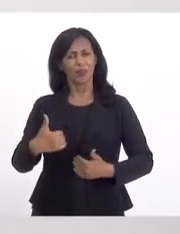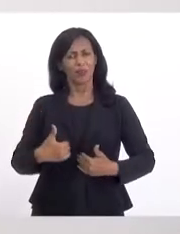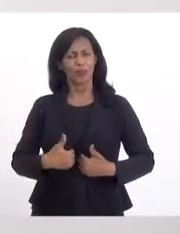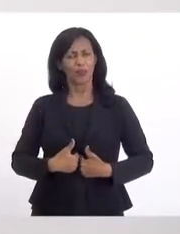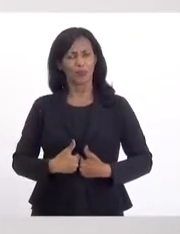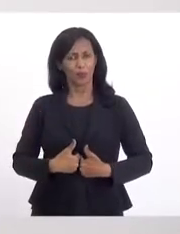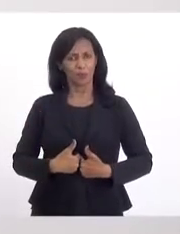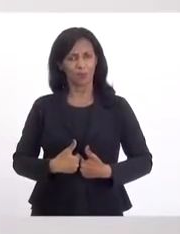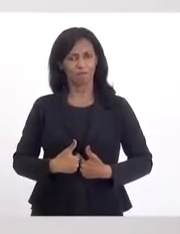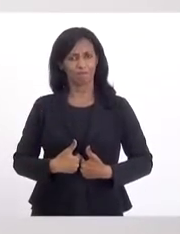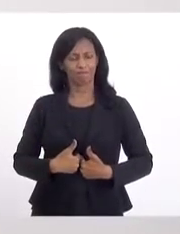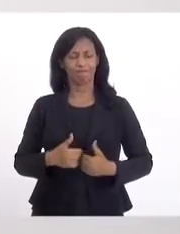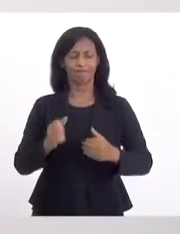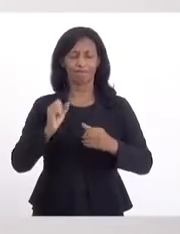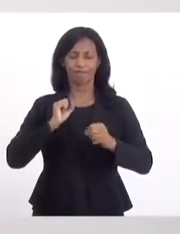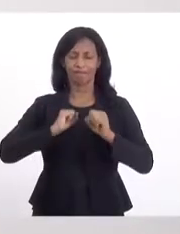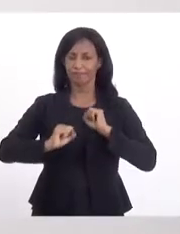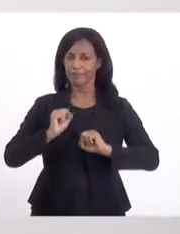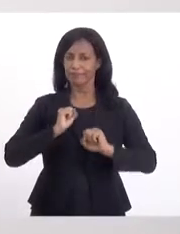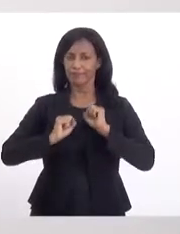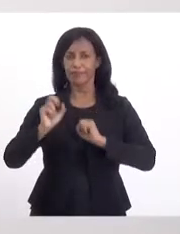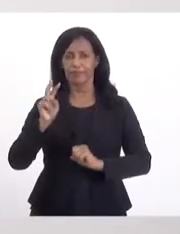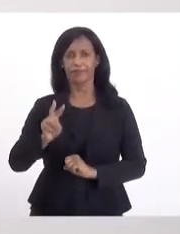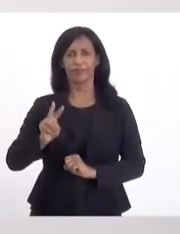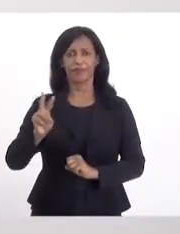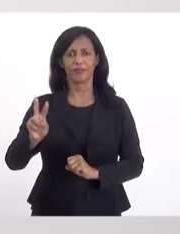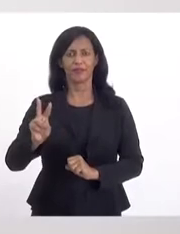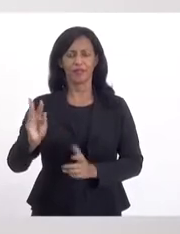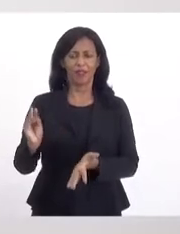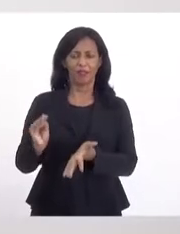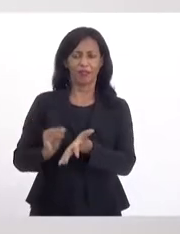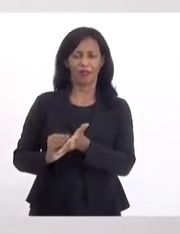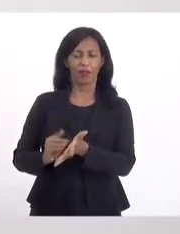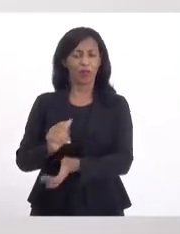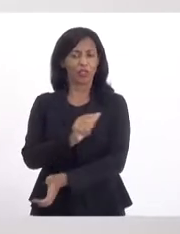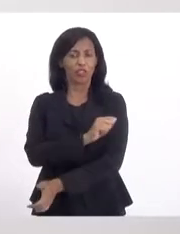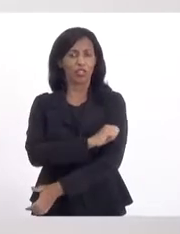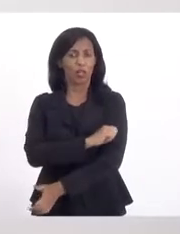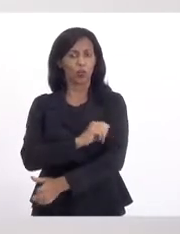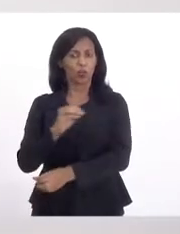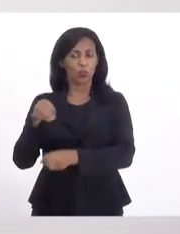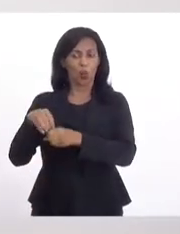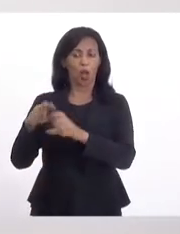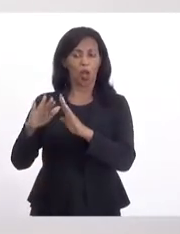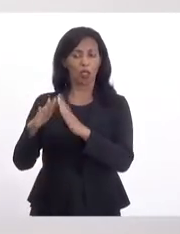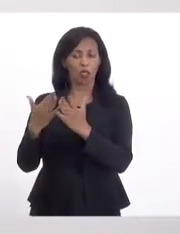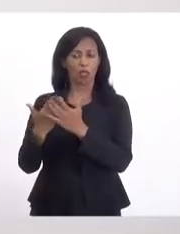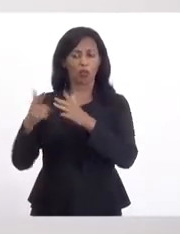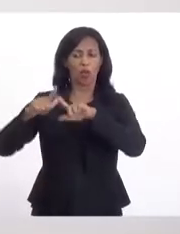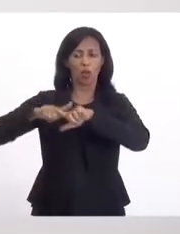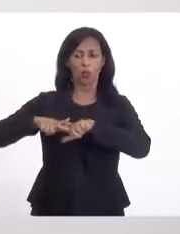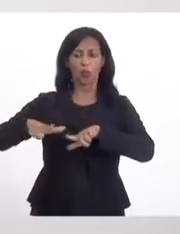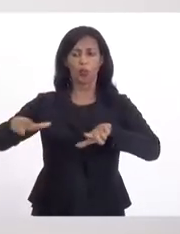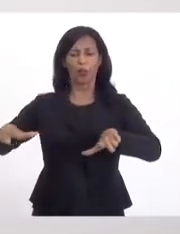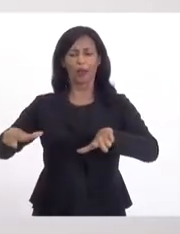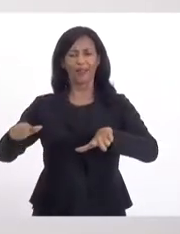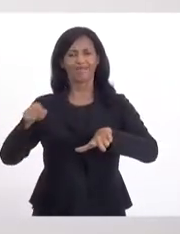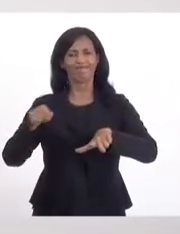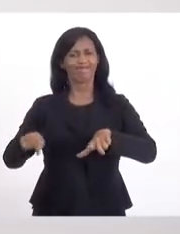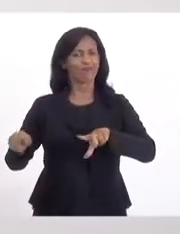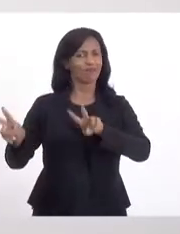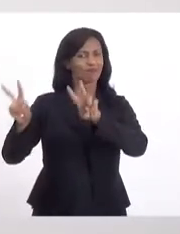É angustiante ver que a evasão escolar também é um tema que a gente vai precisar